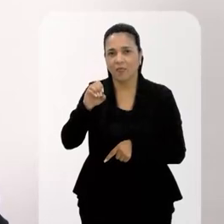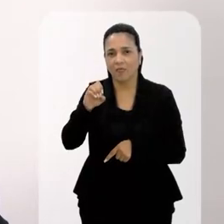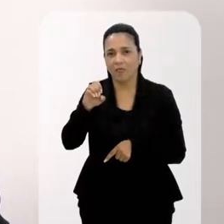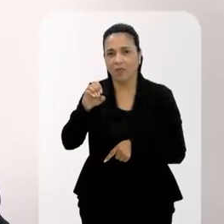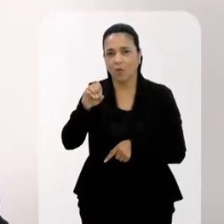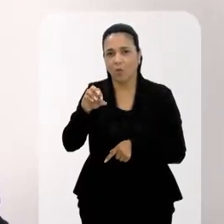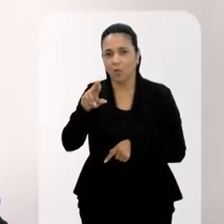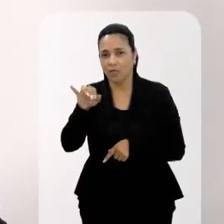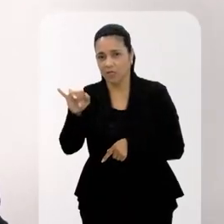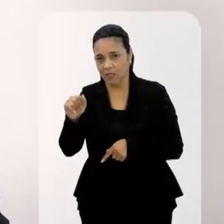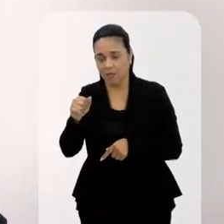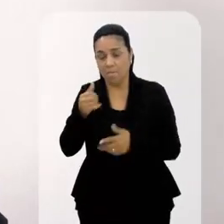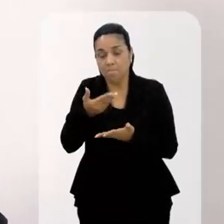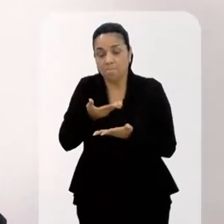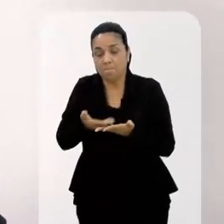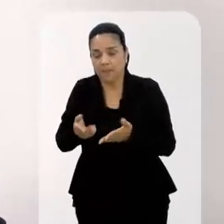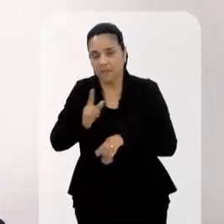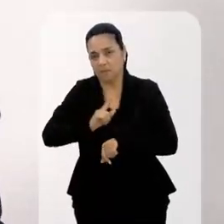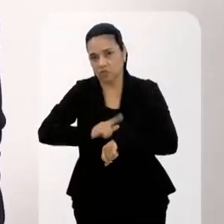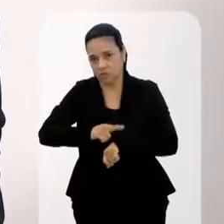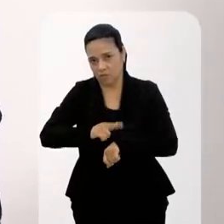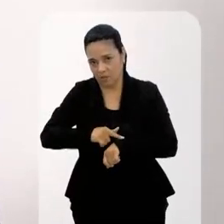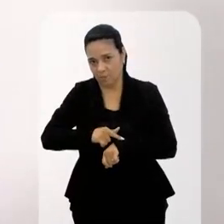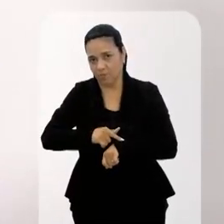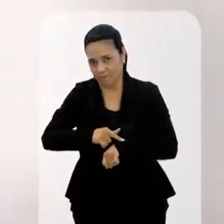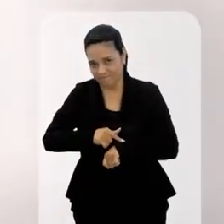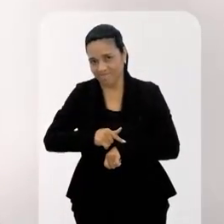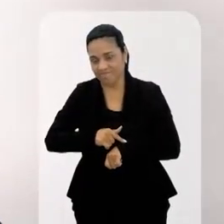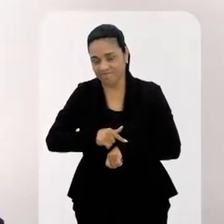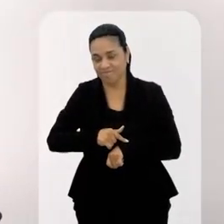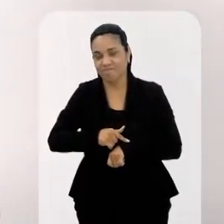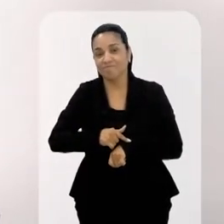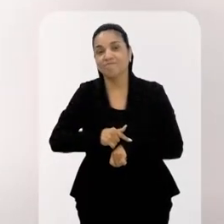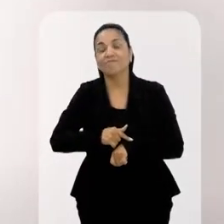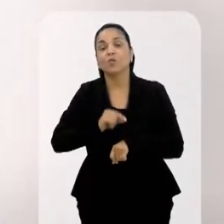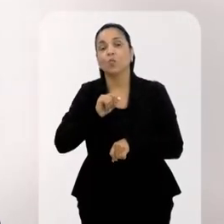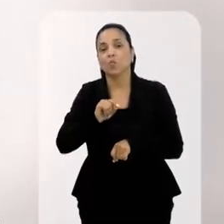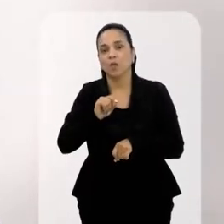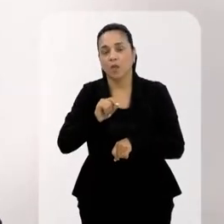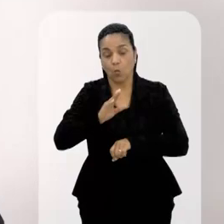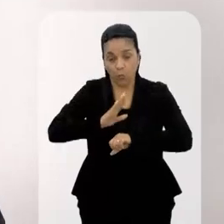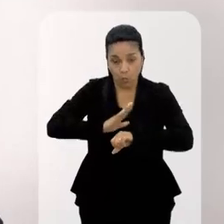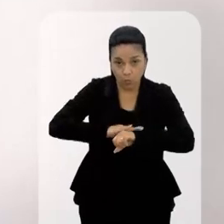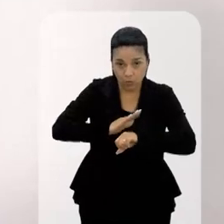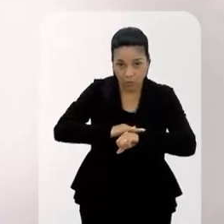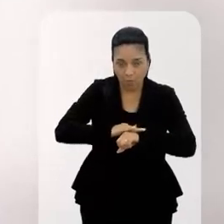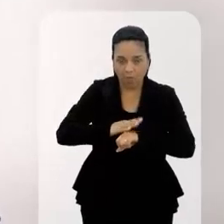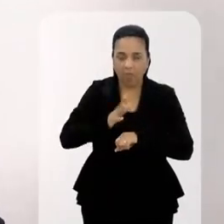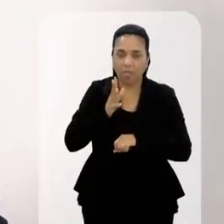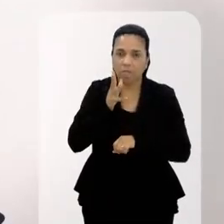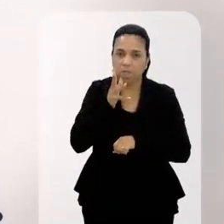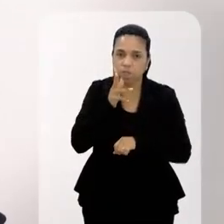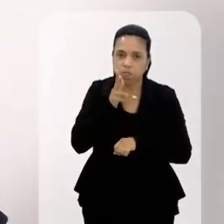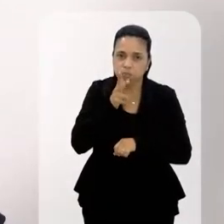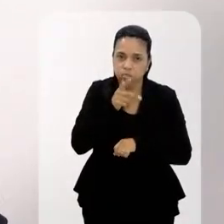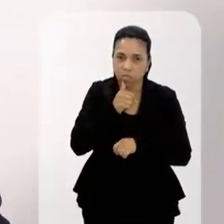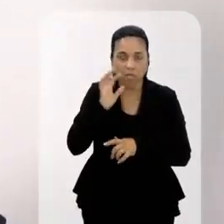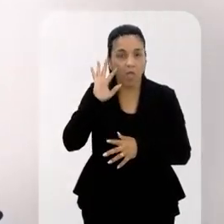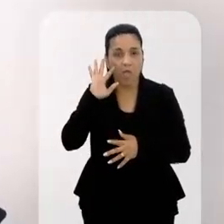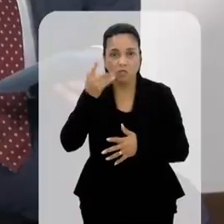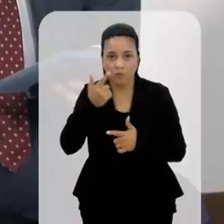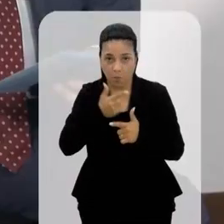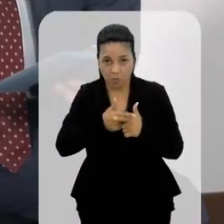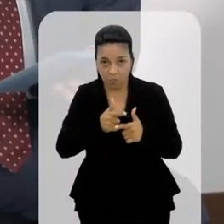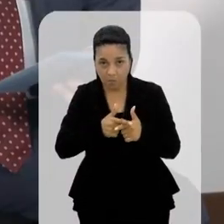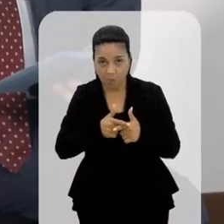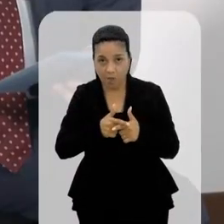ausência de tempo, perda de tempo útil, tá? Ela veio dessa teoria, que é o seguinte, o tempo que você demanda para